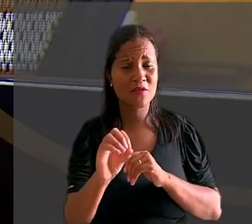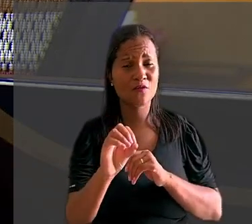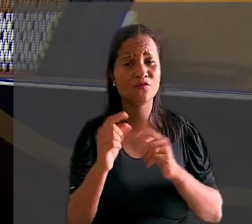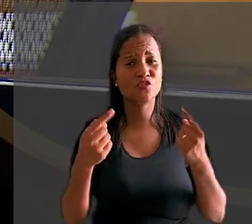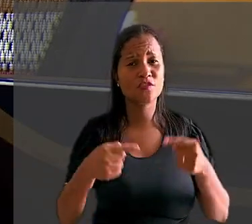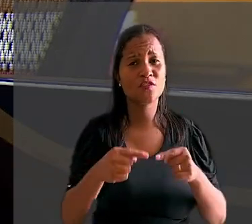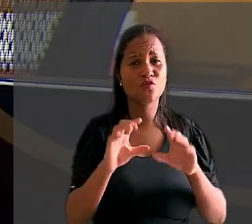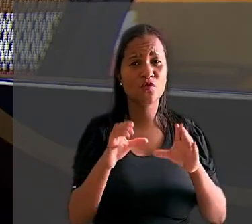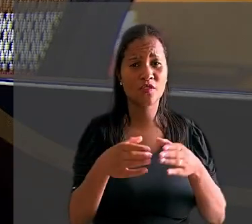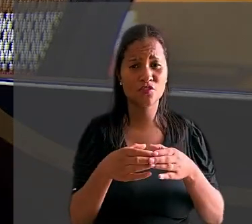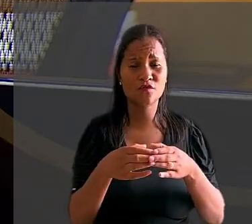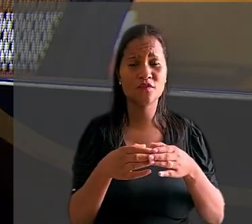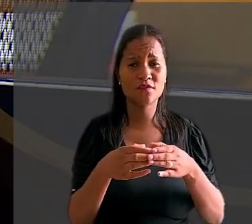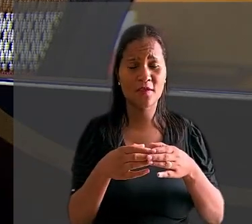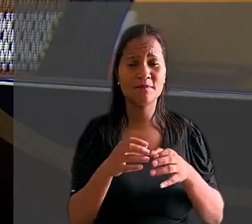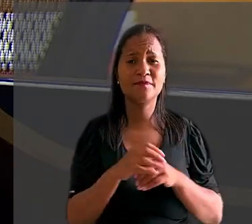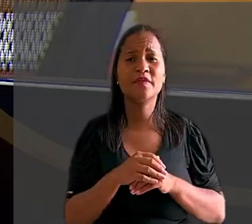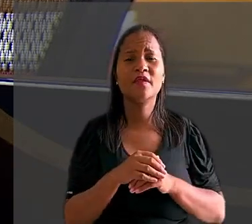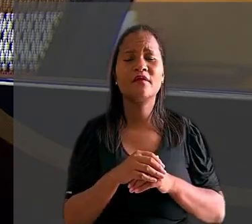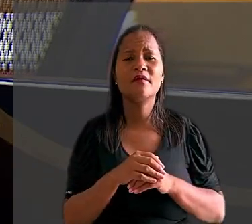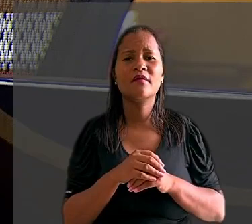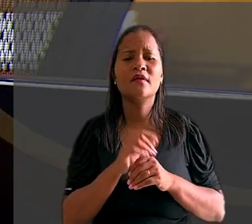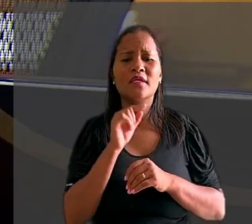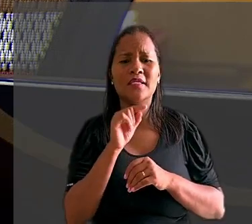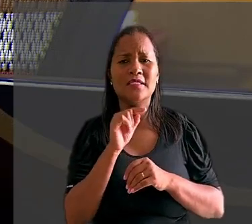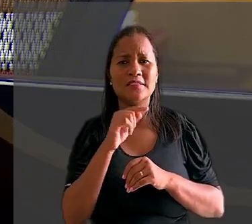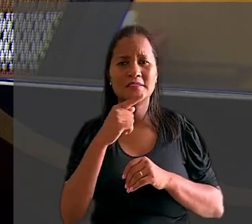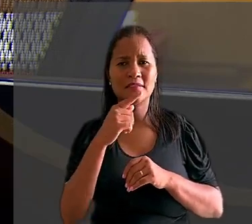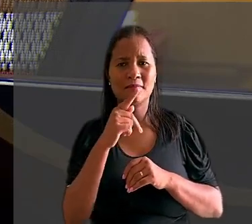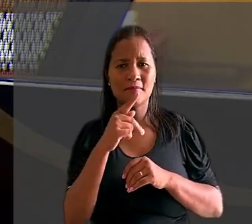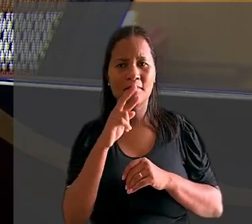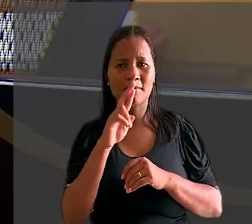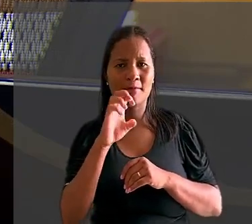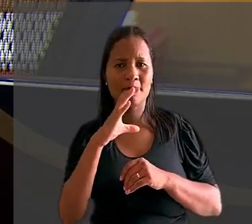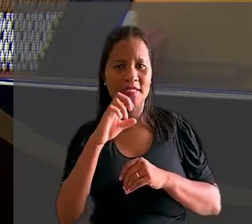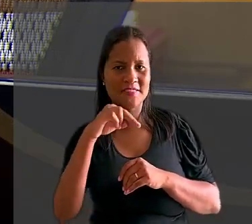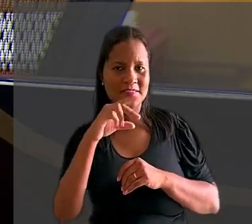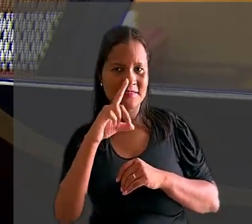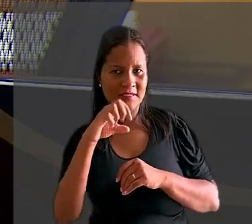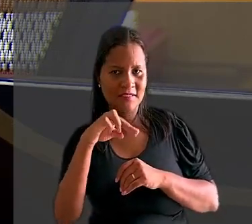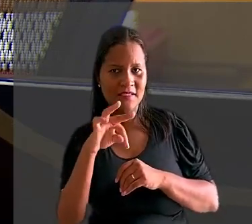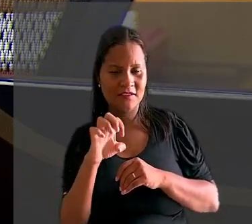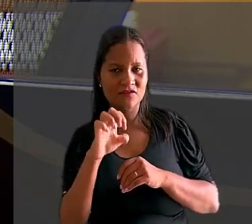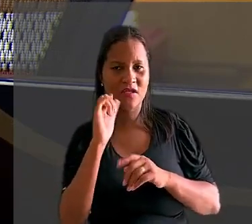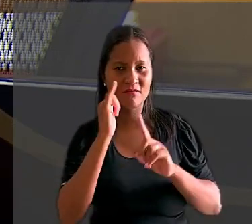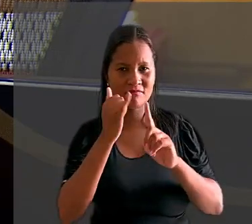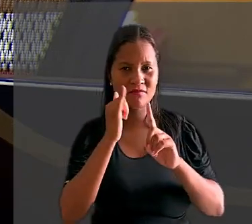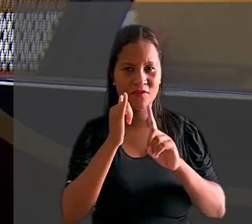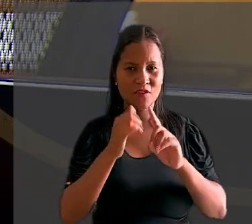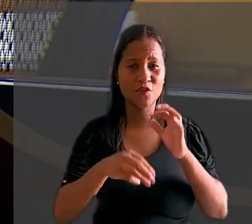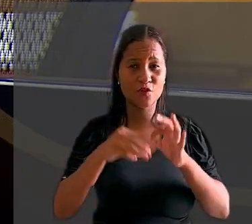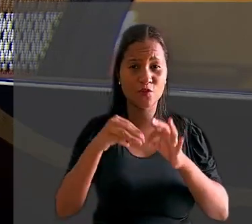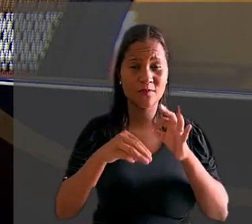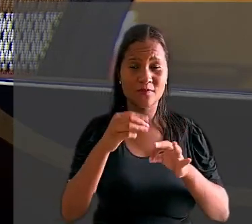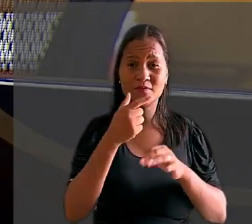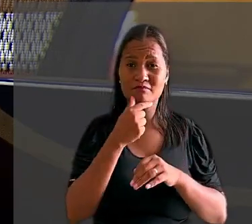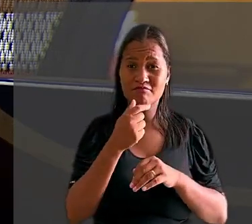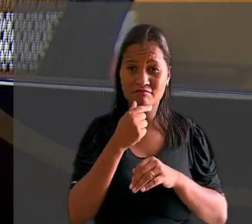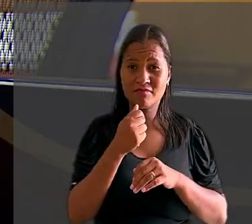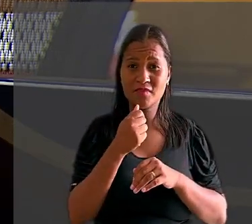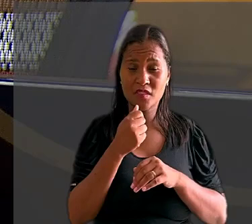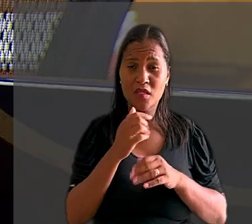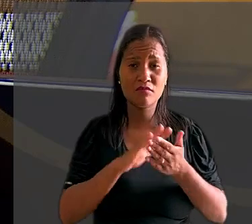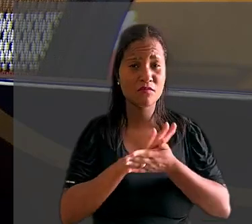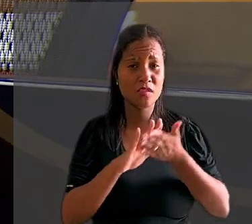dissídios coletivos. Este precedente, que é da relatoria aqui do ministro Ives, foi no sentido de que nada impede